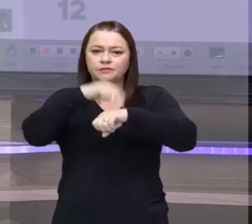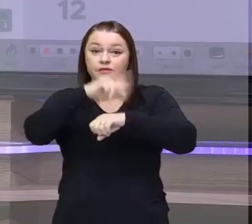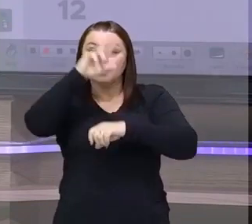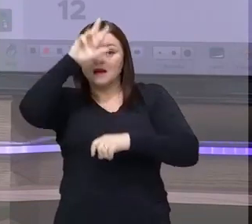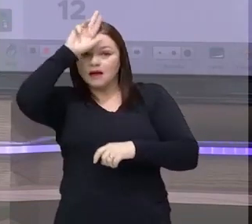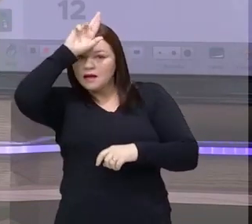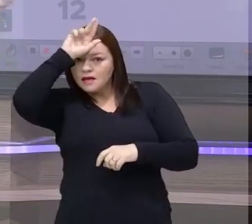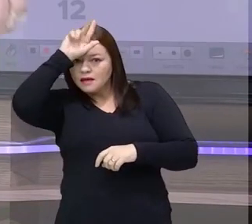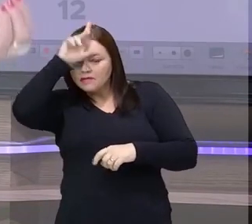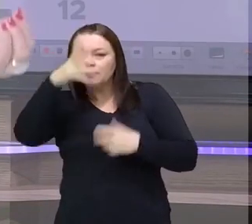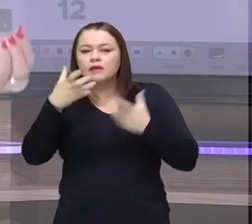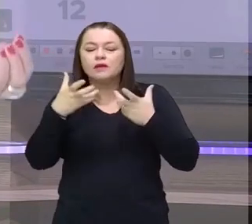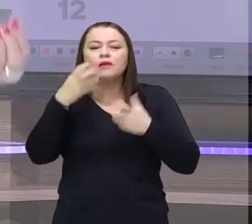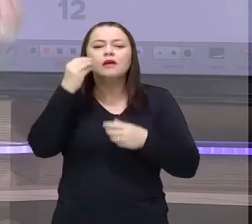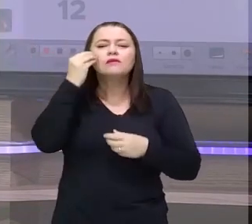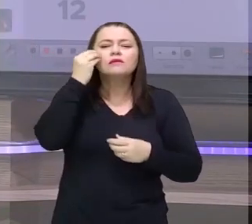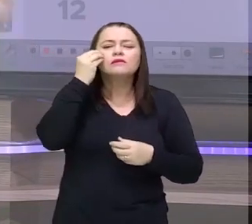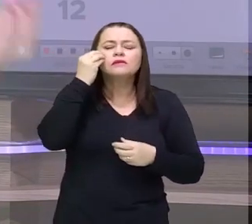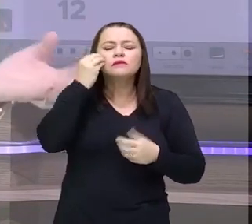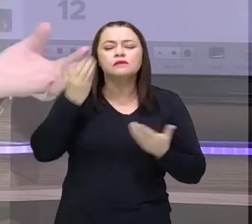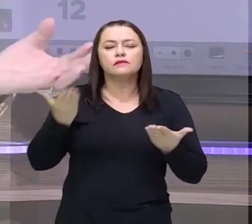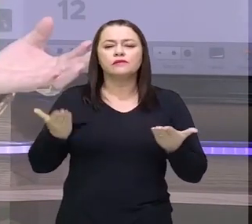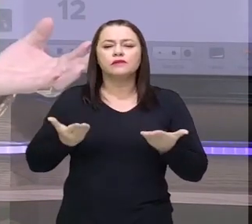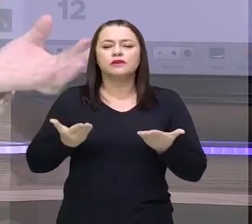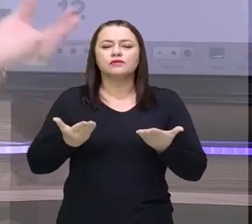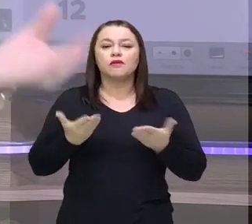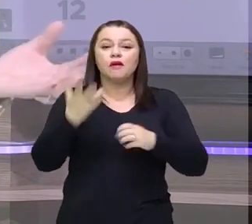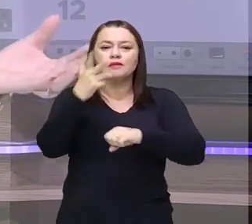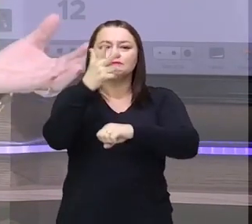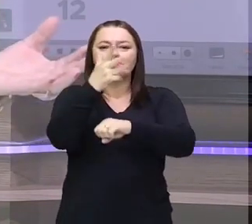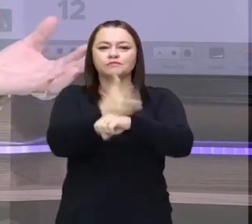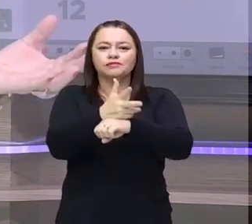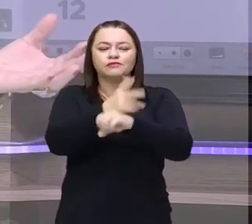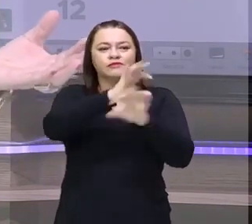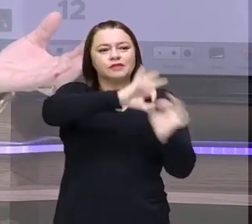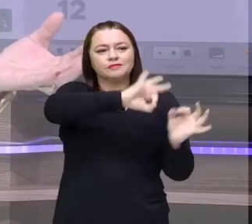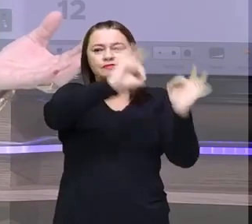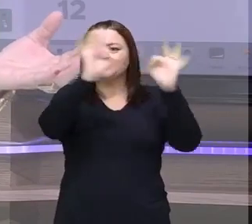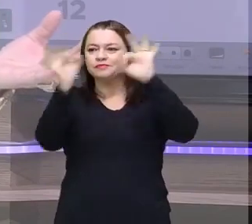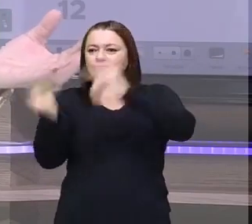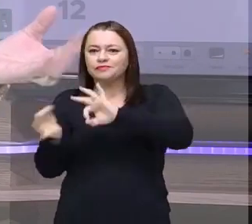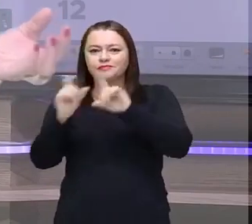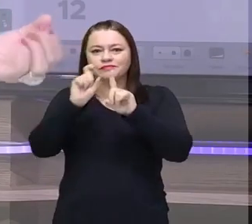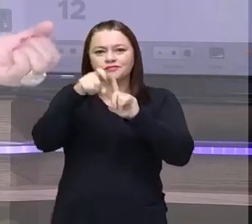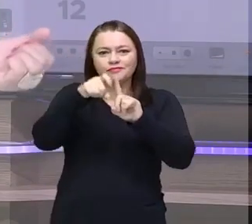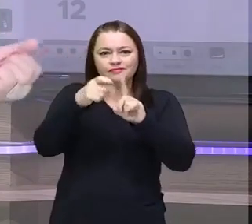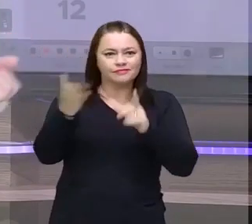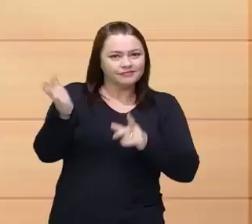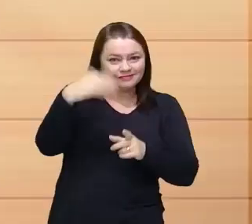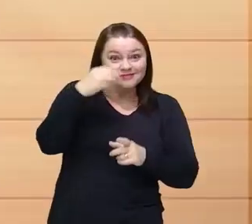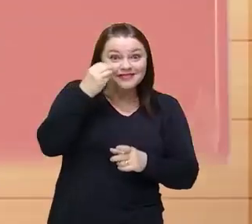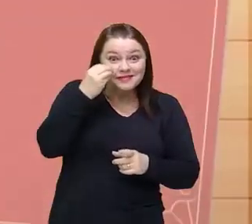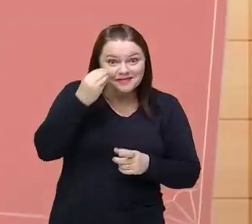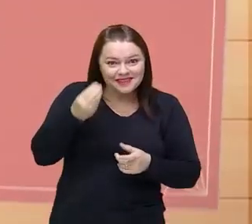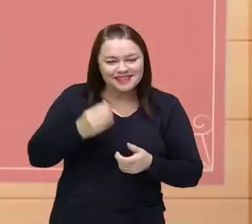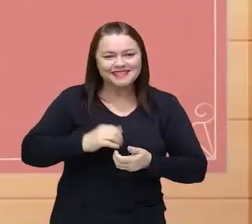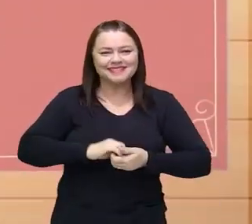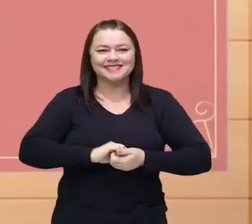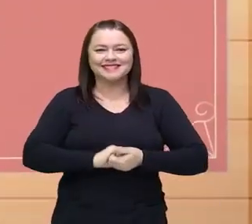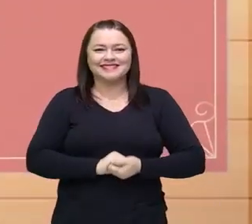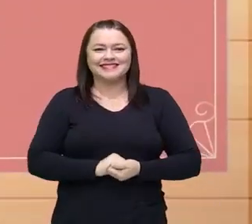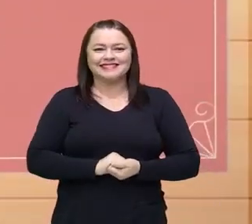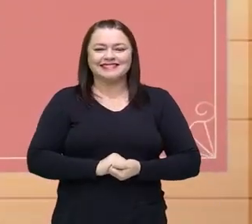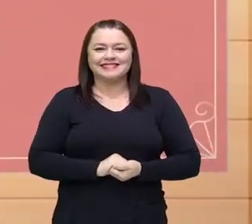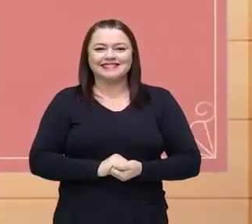Formiga, eu quero que vocês assistam o vídeo desta fábula. Vamos assistir? Vamos lá?